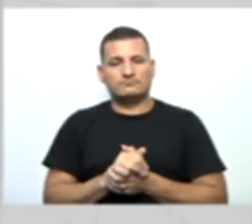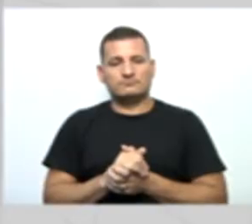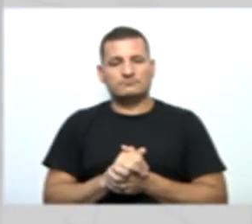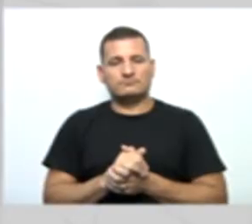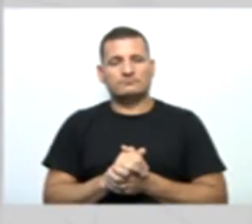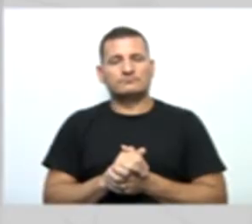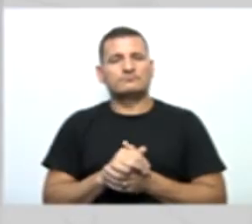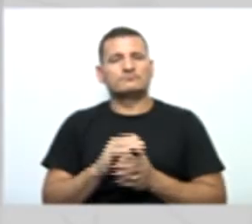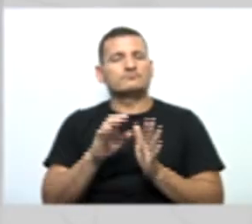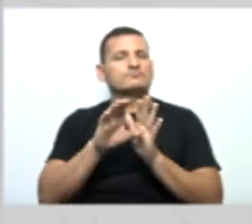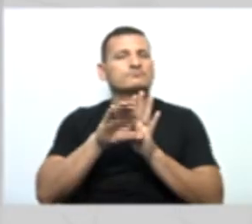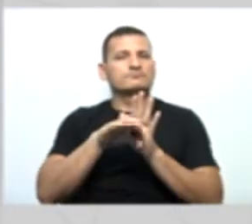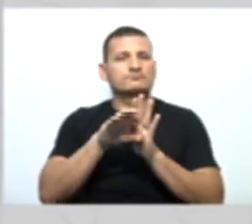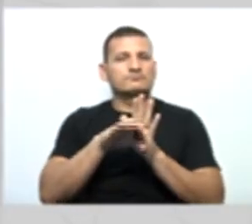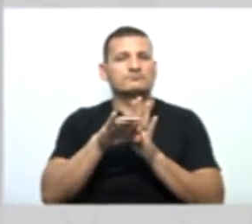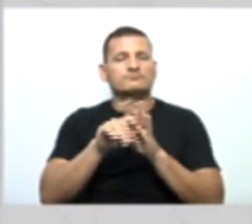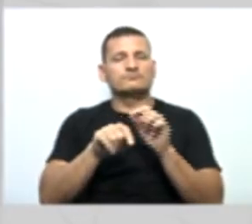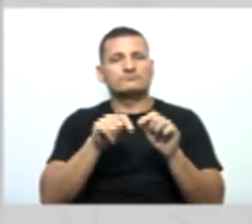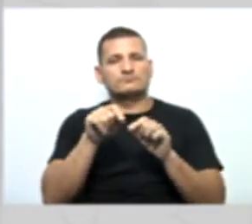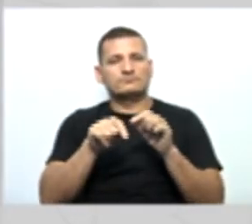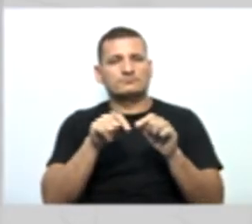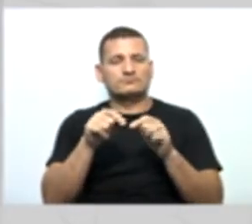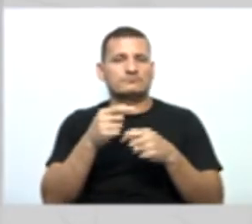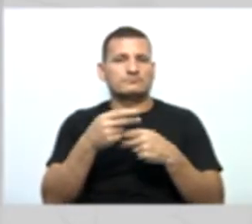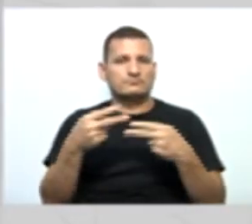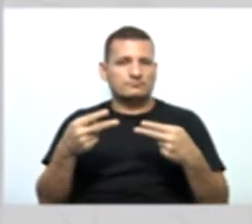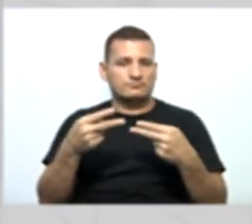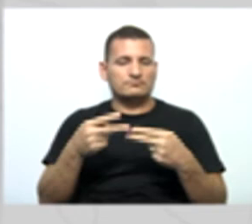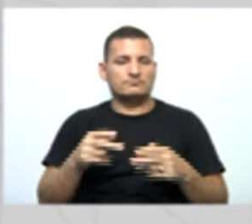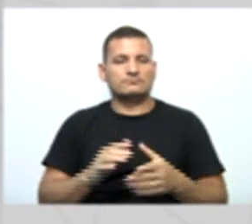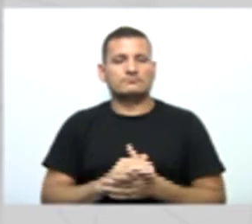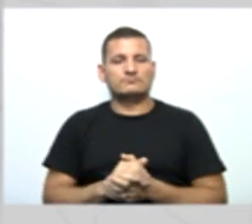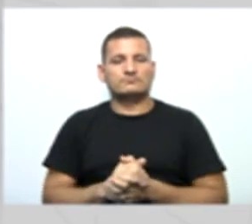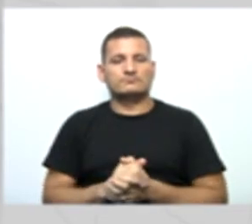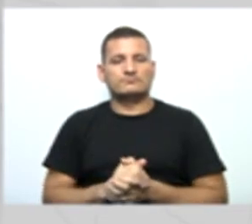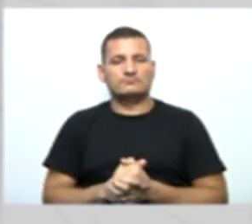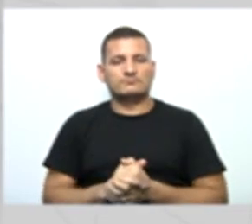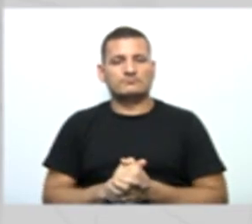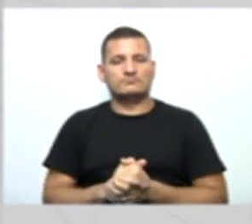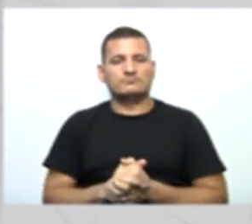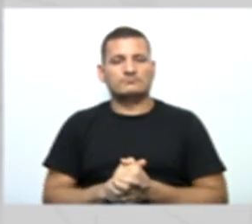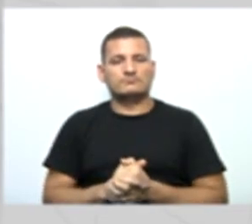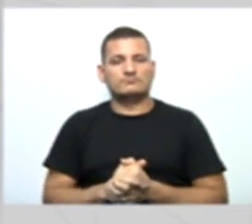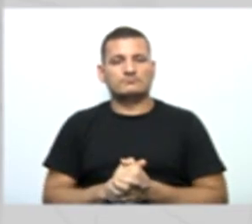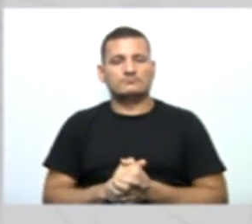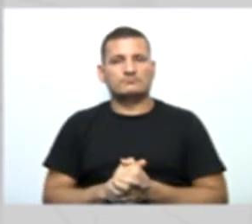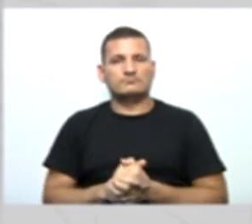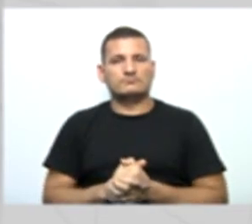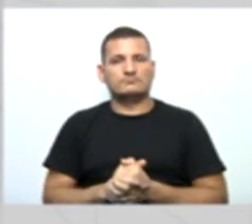questão. Conceitue o que é um objeto. Vou responder aqui no quadro para vocês.